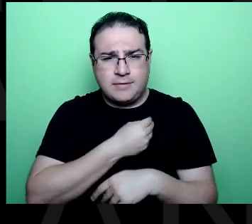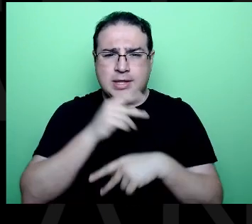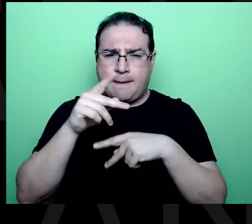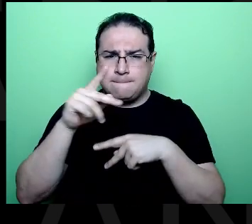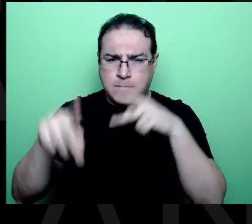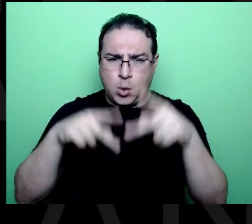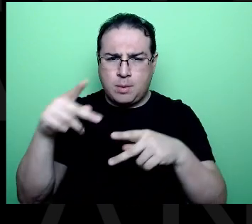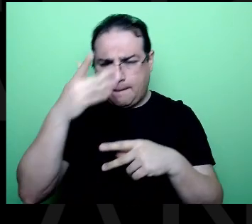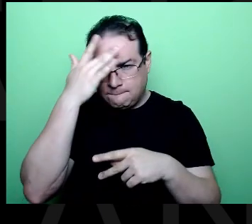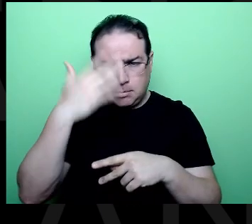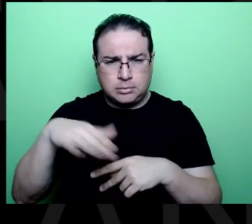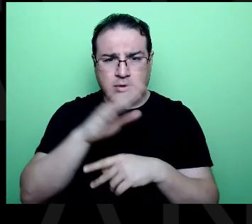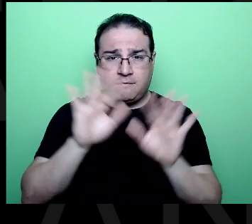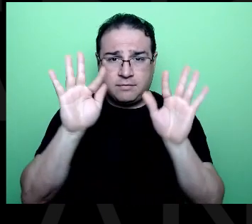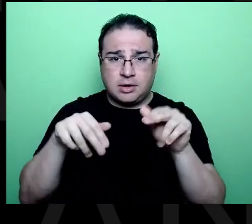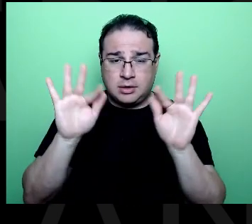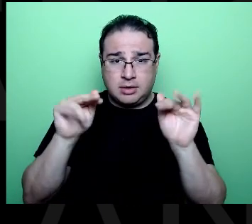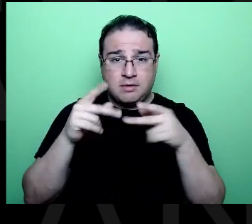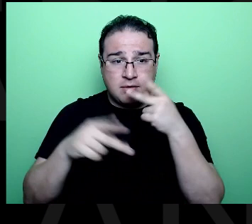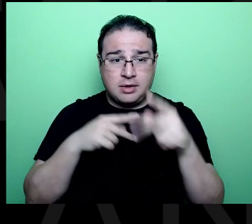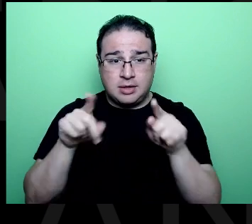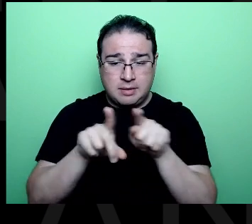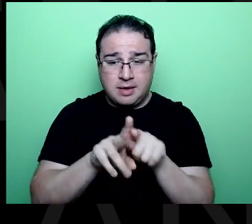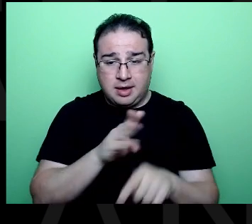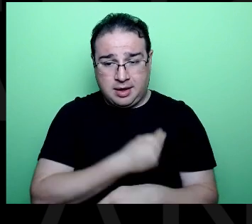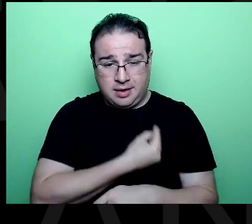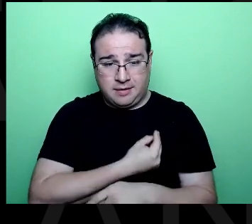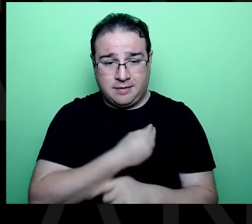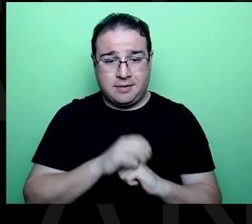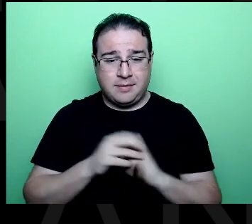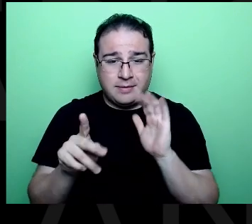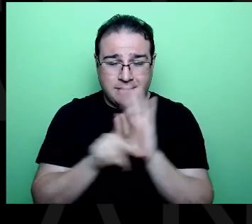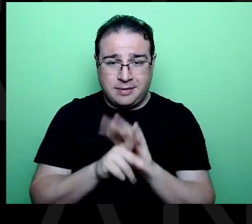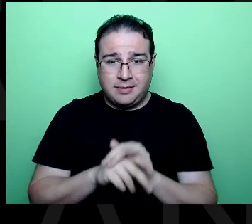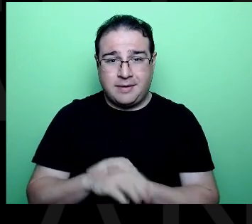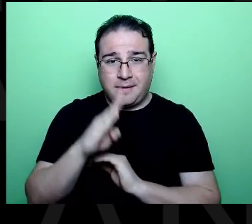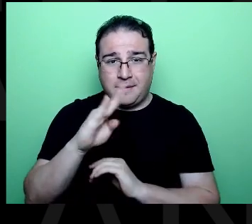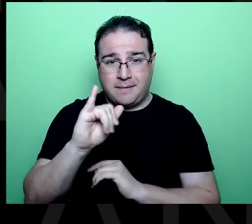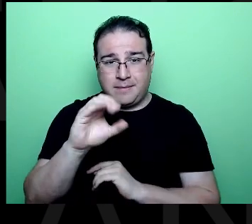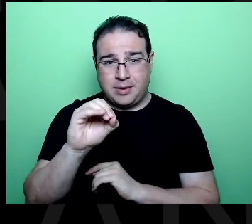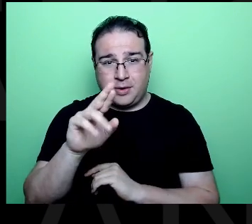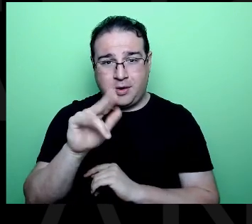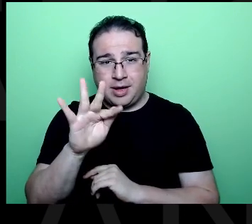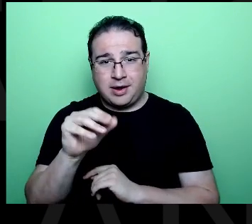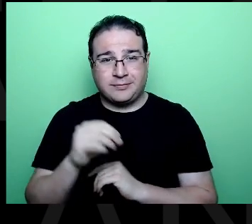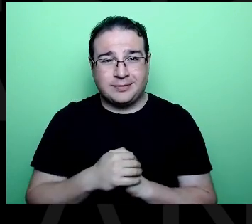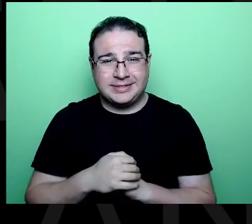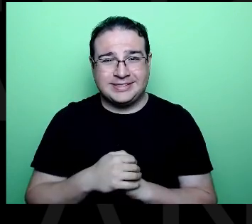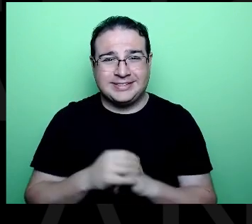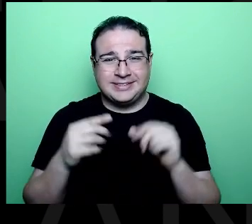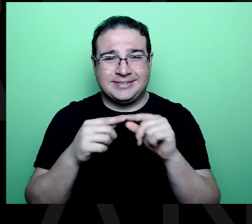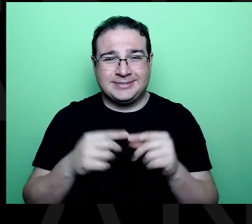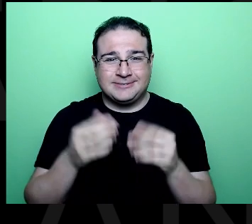tema, e no final a gente já estava falando da vida do biógrafo, né? Então também